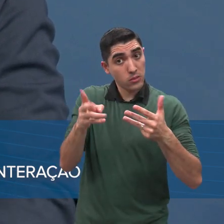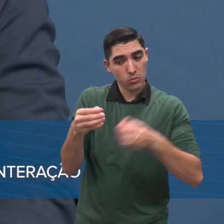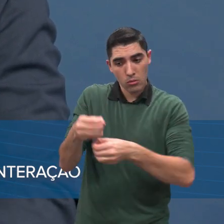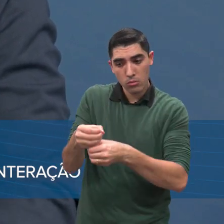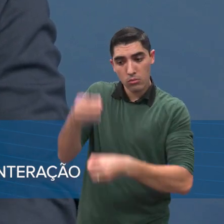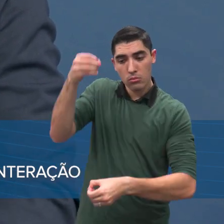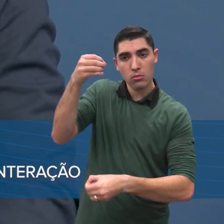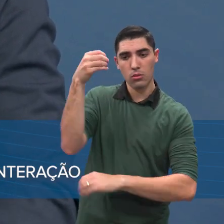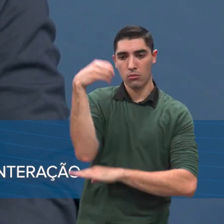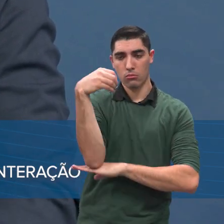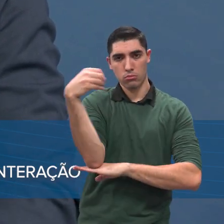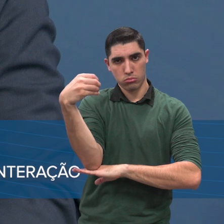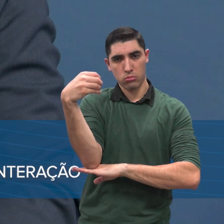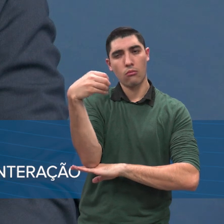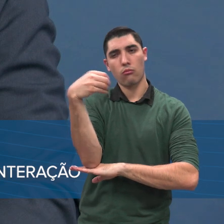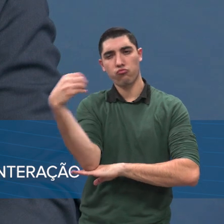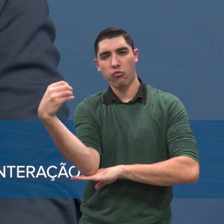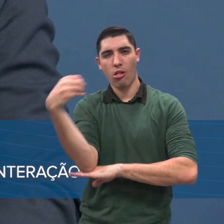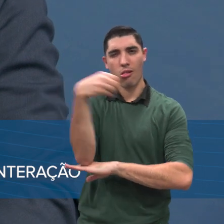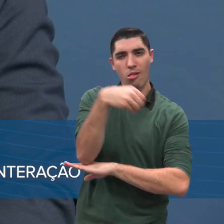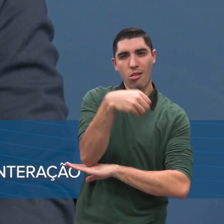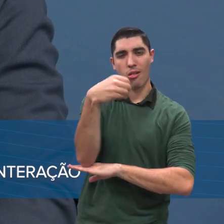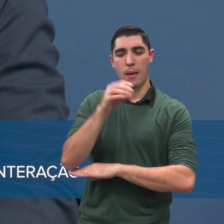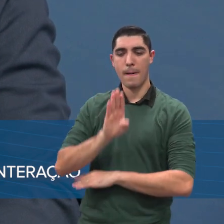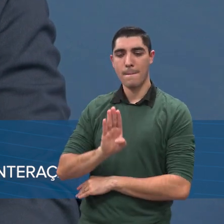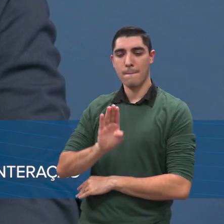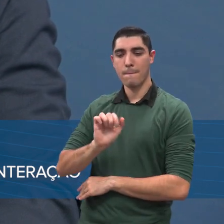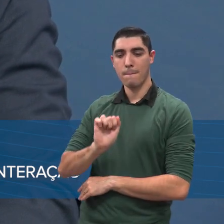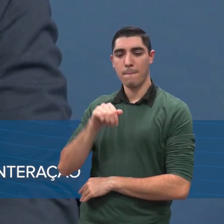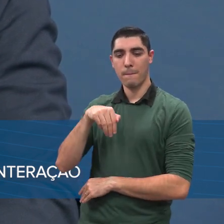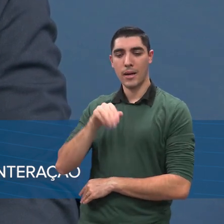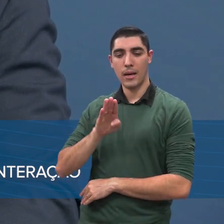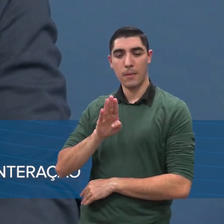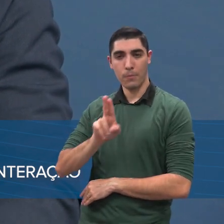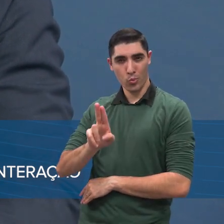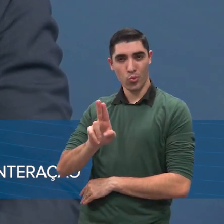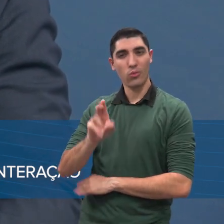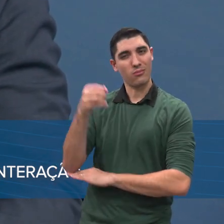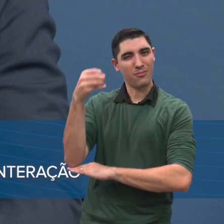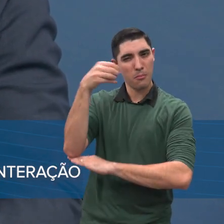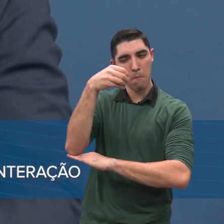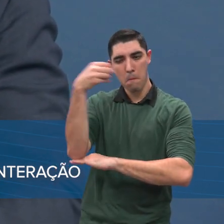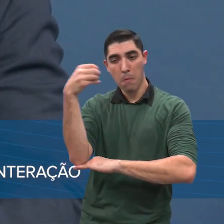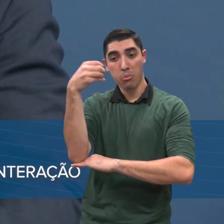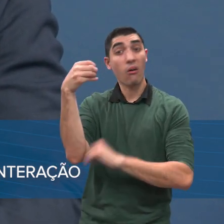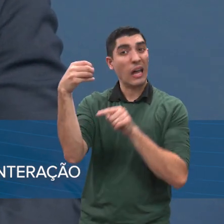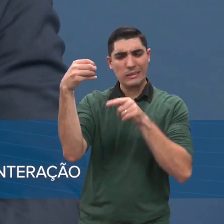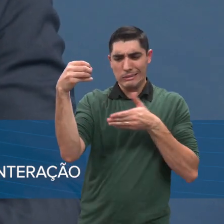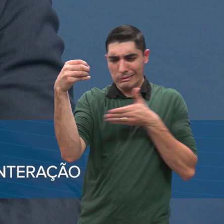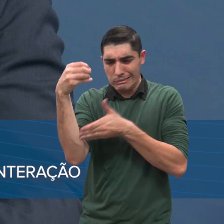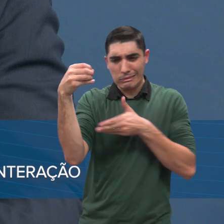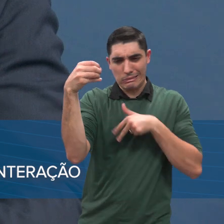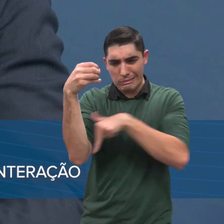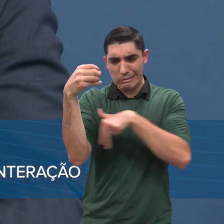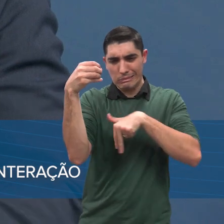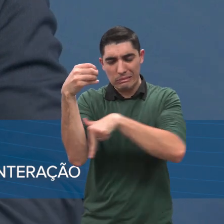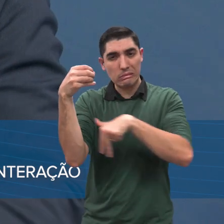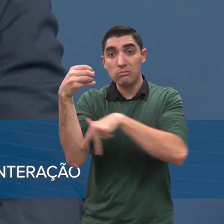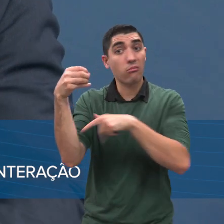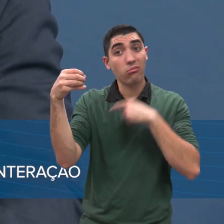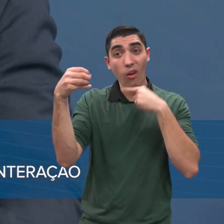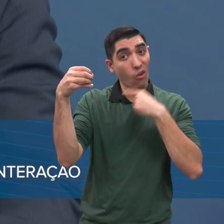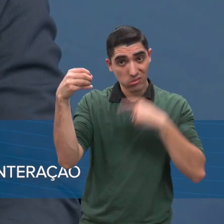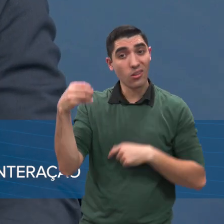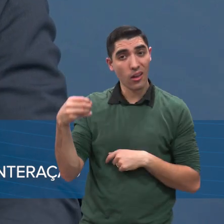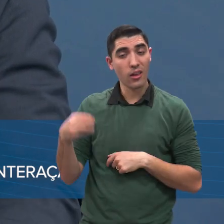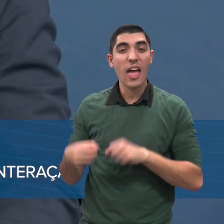bambu mesmo, ali no Vicente Aranha é impenetrável. O bambu é impenetrável, você não consegue